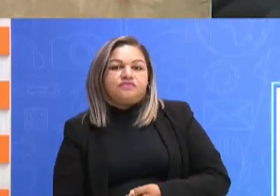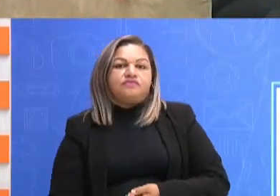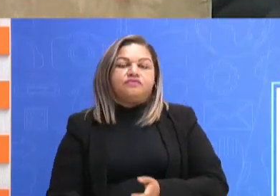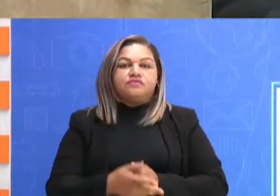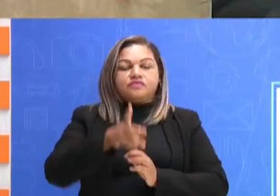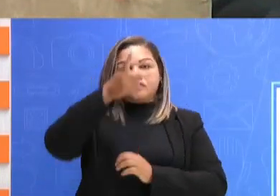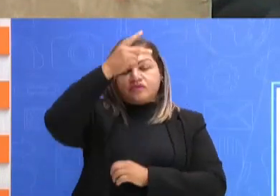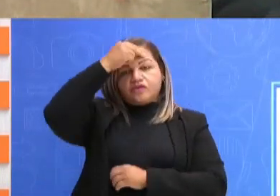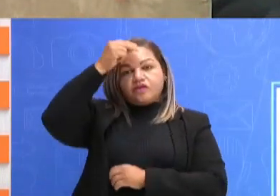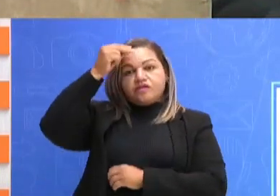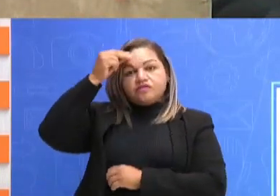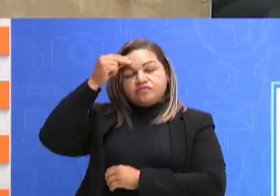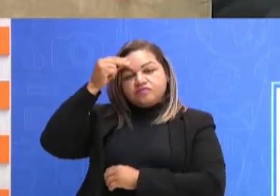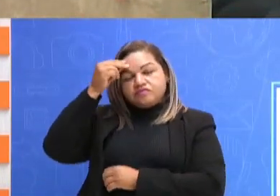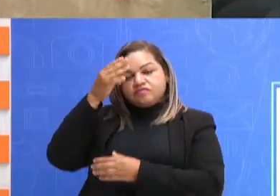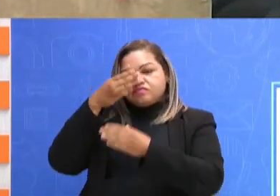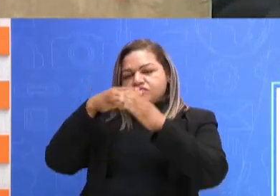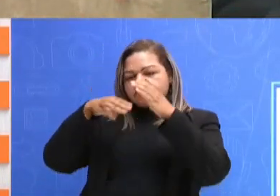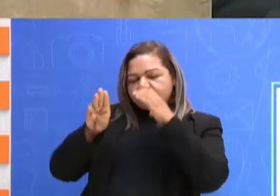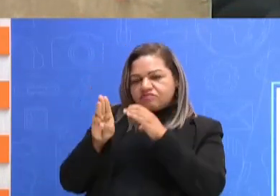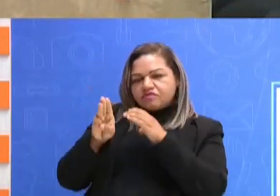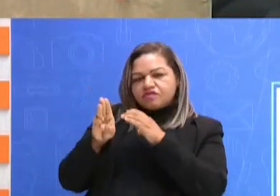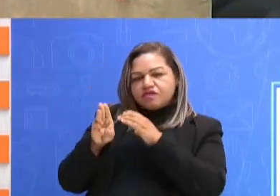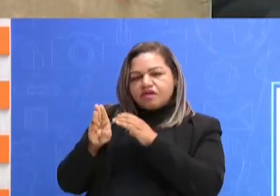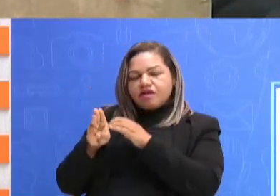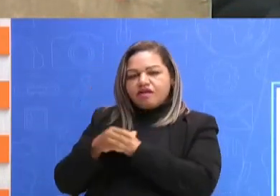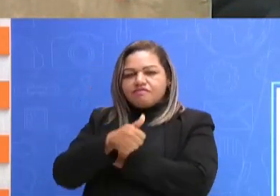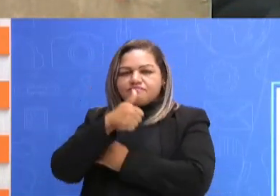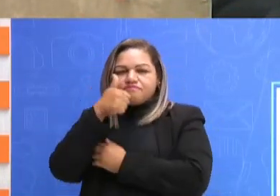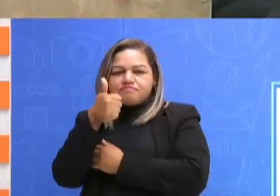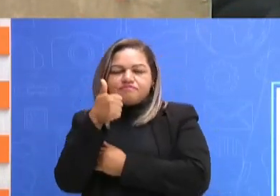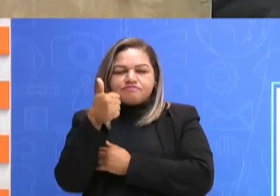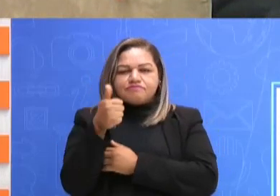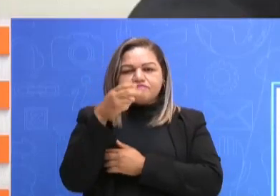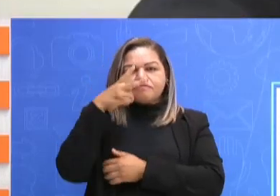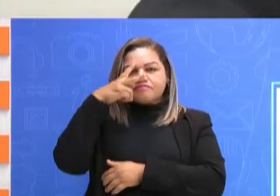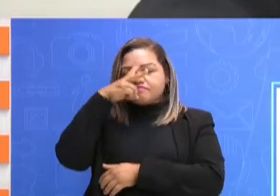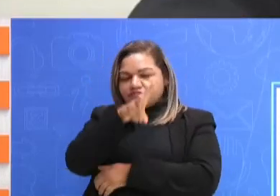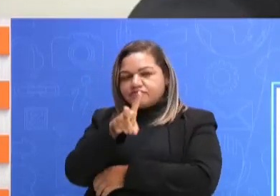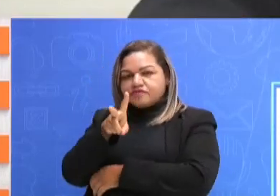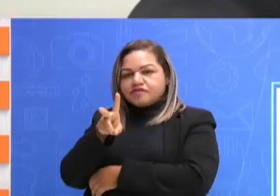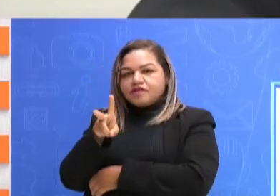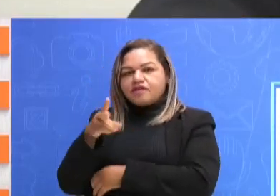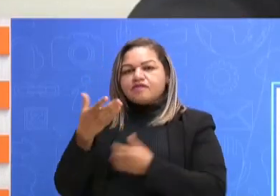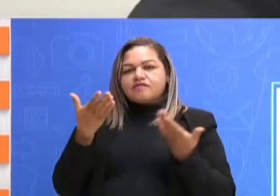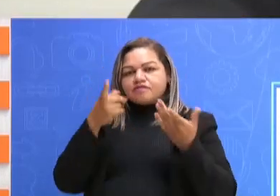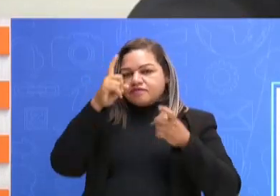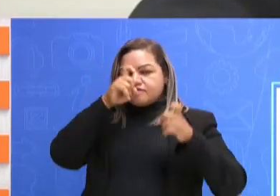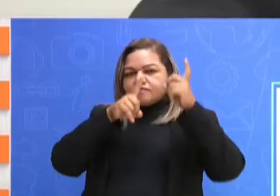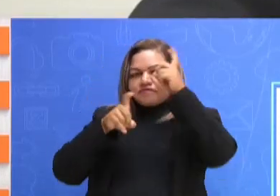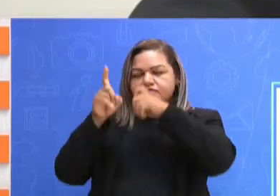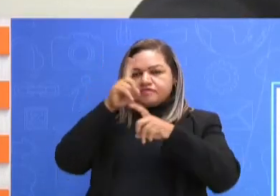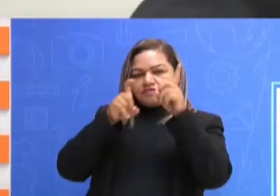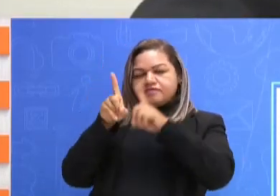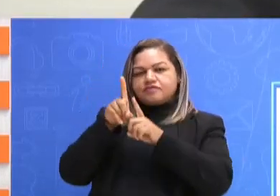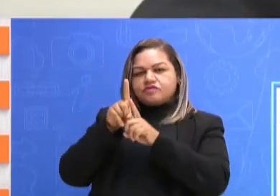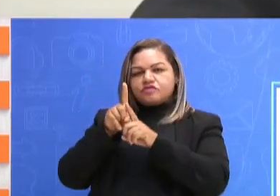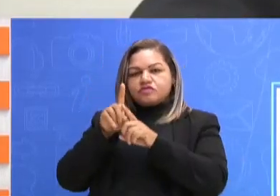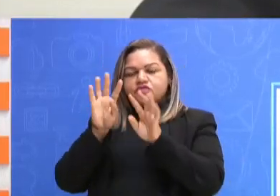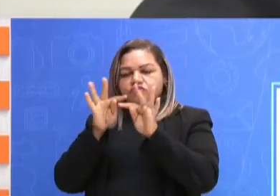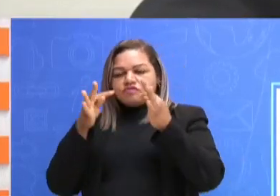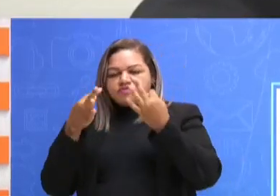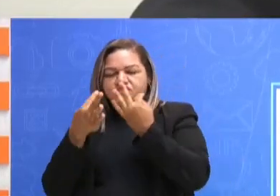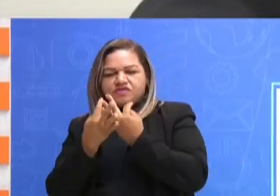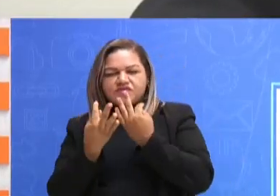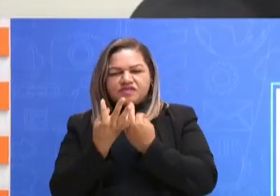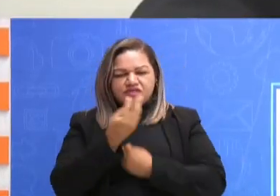Prefeito, diante de mensagens tão positivas de força, né, nesse momento tão difícil, em que não só o senhor, mas toda a sua